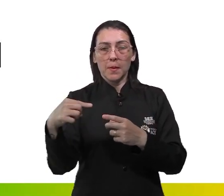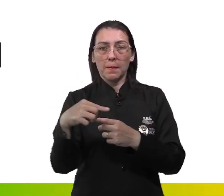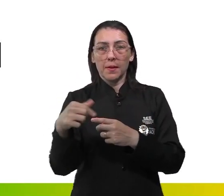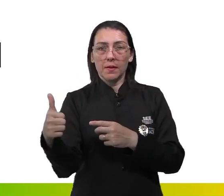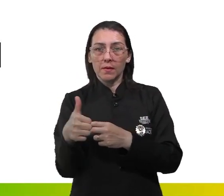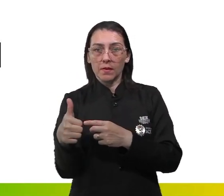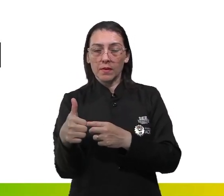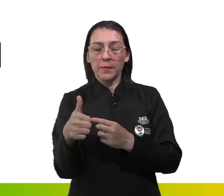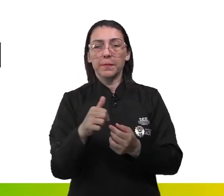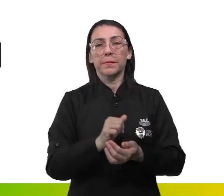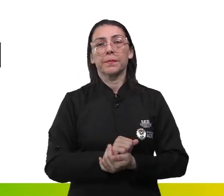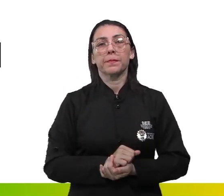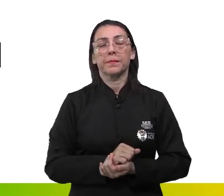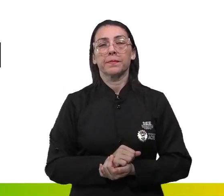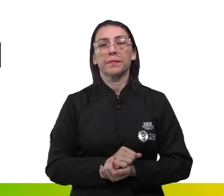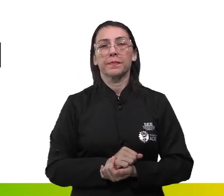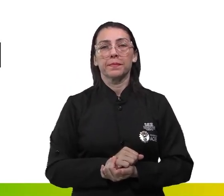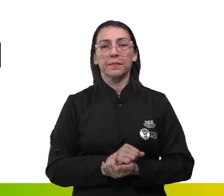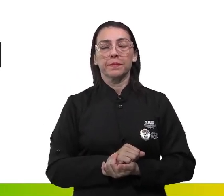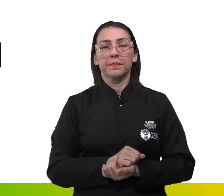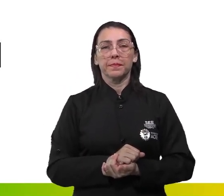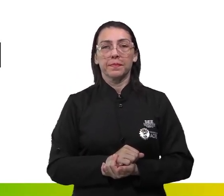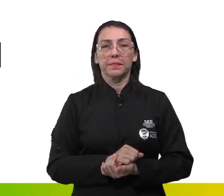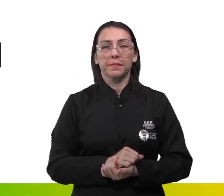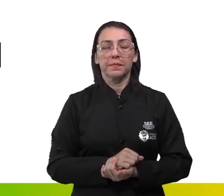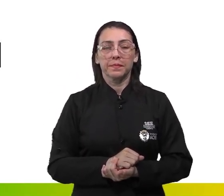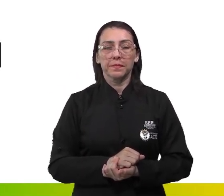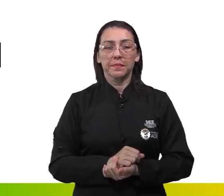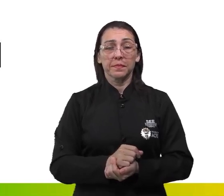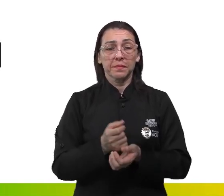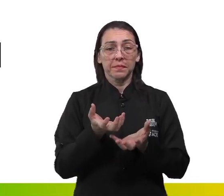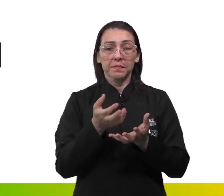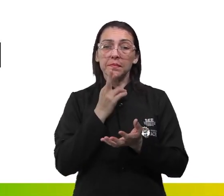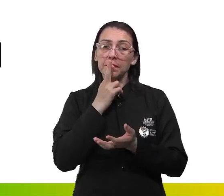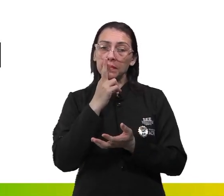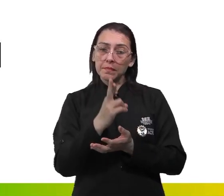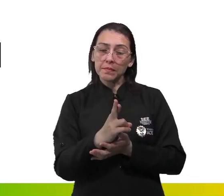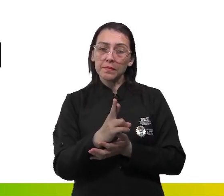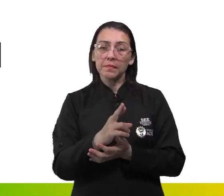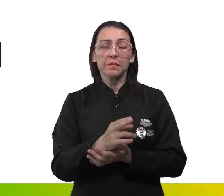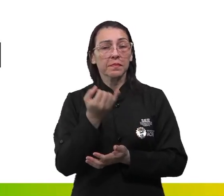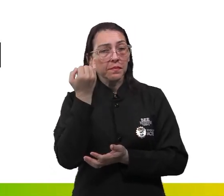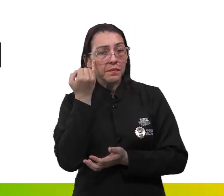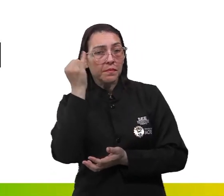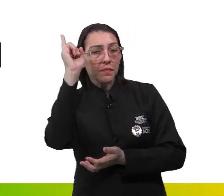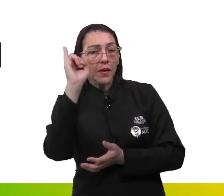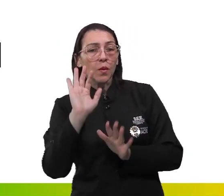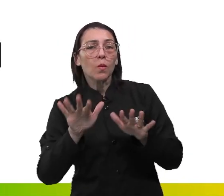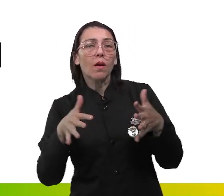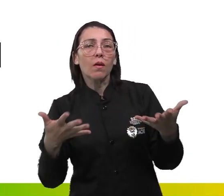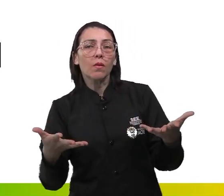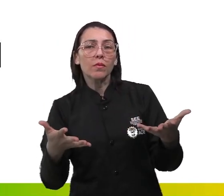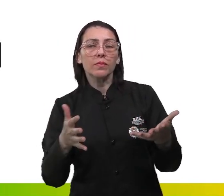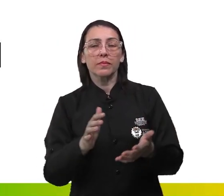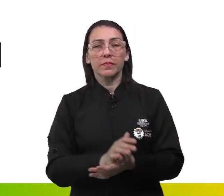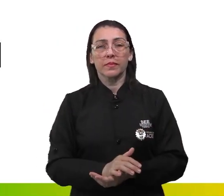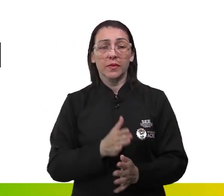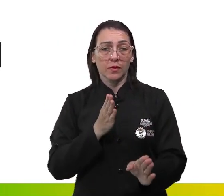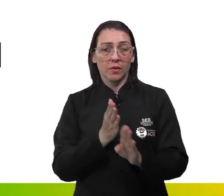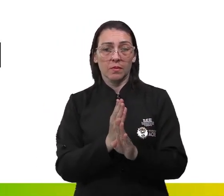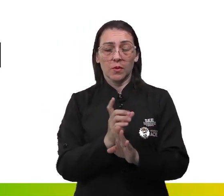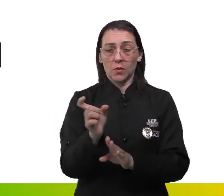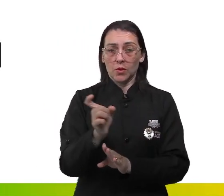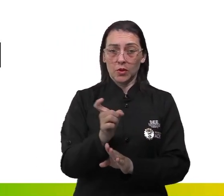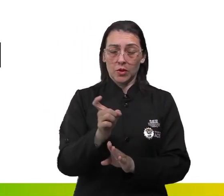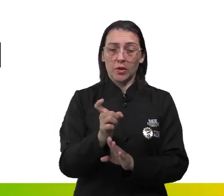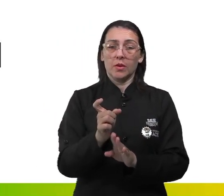menos 5x menos 11. Eu quero resolver ela. A ideia é o seguinte, eu quero descobrir o valor de x